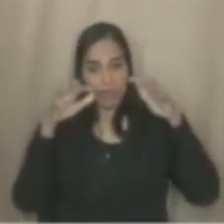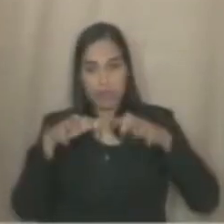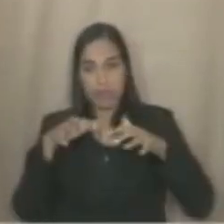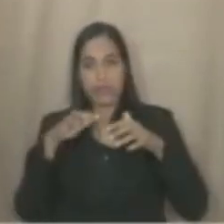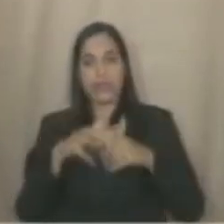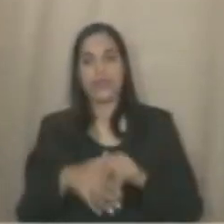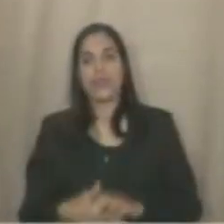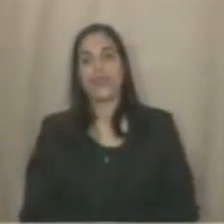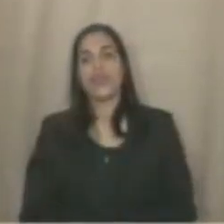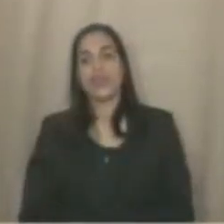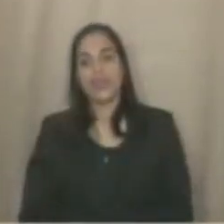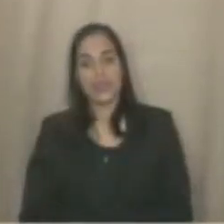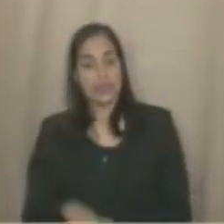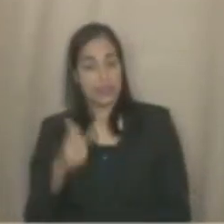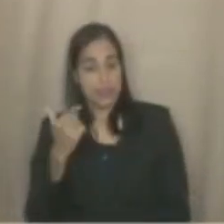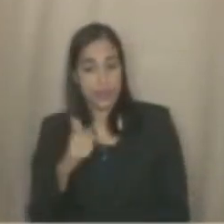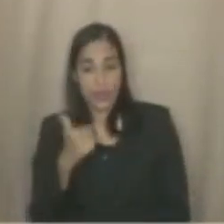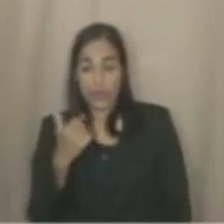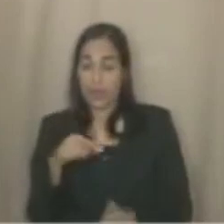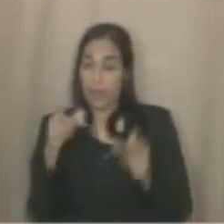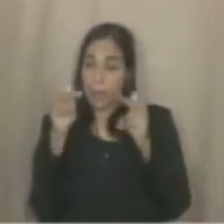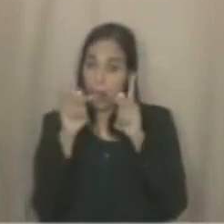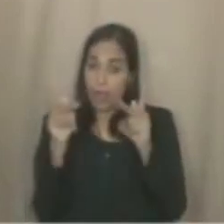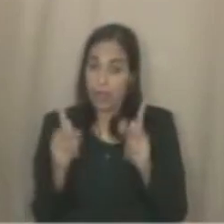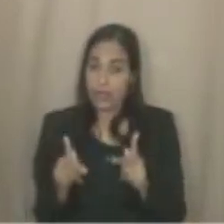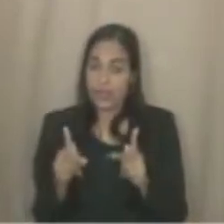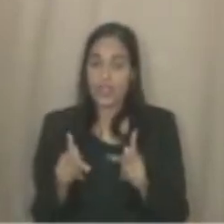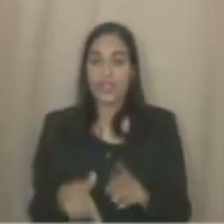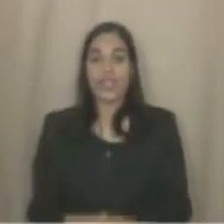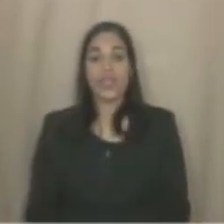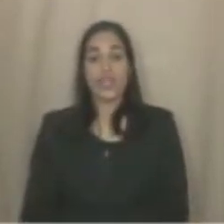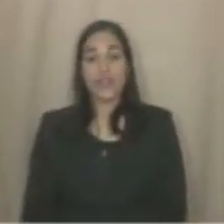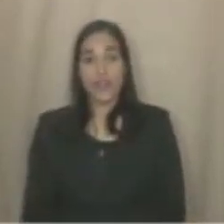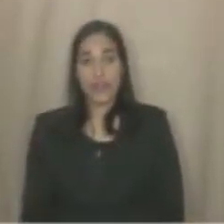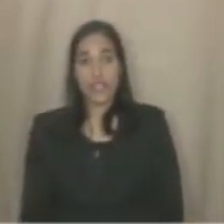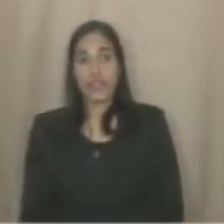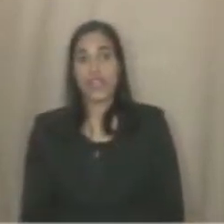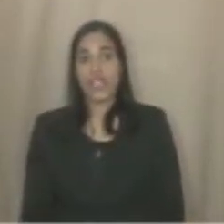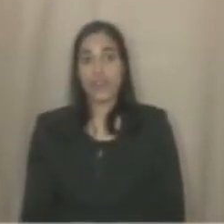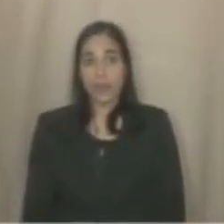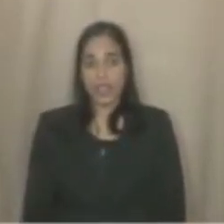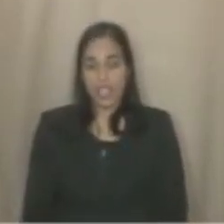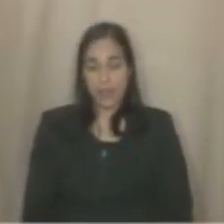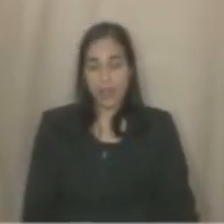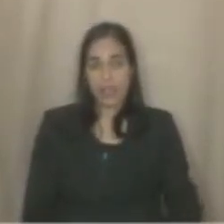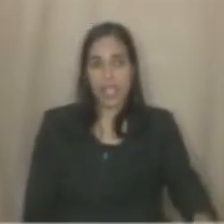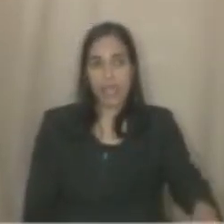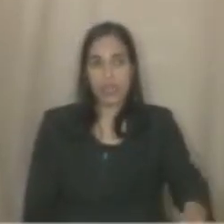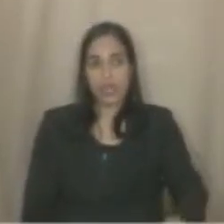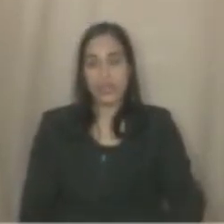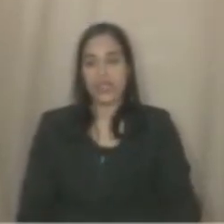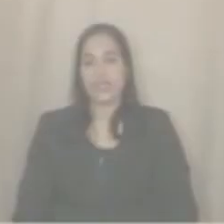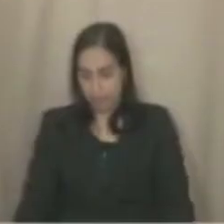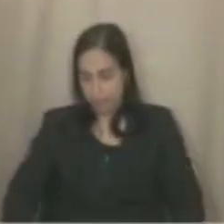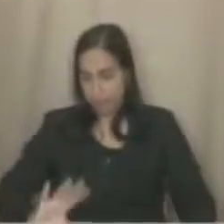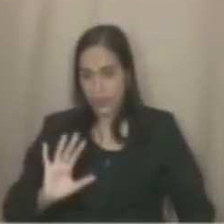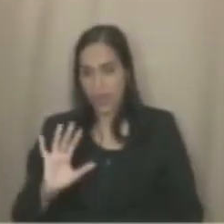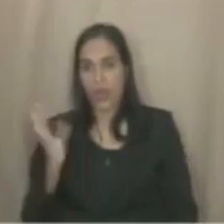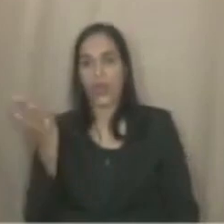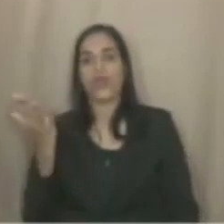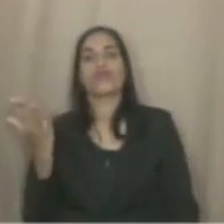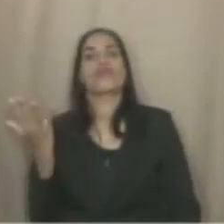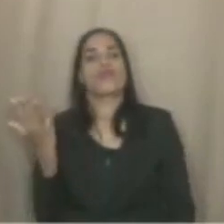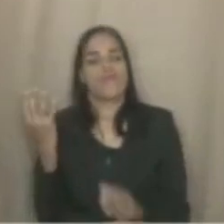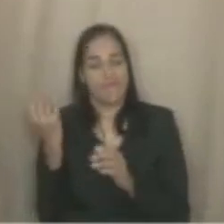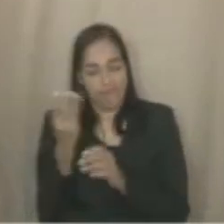elas não têm a paz dentro daquelas casas. E eu tive presente lá, vi fotos, vi vídeos de situações que há três